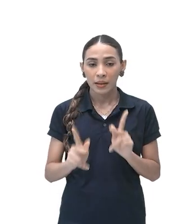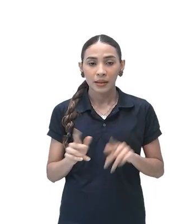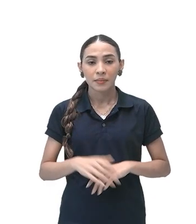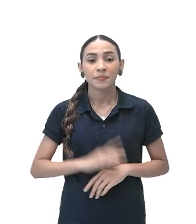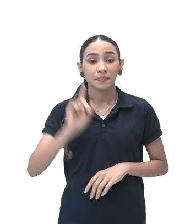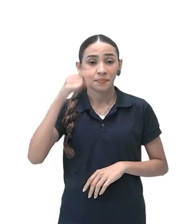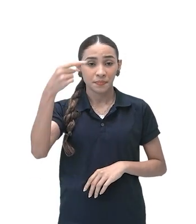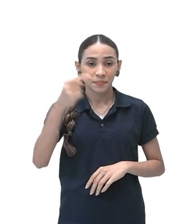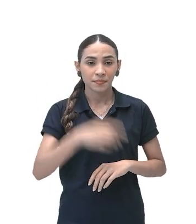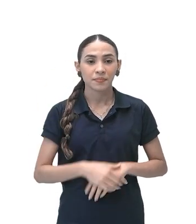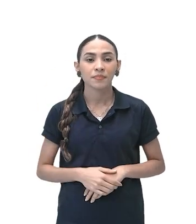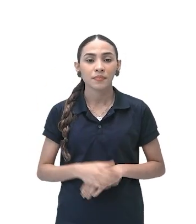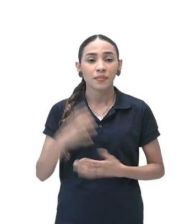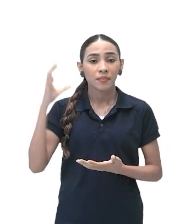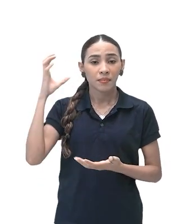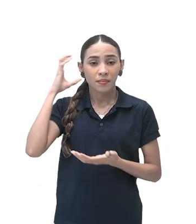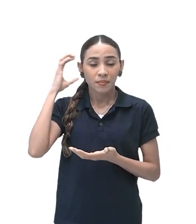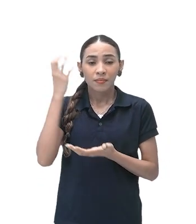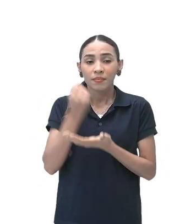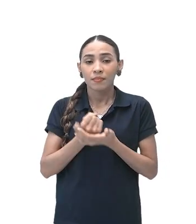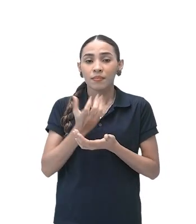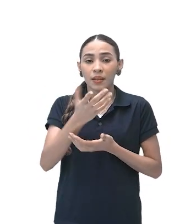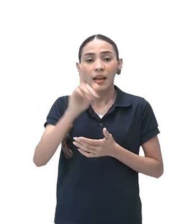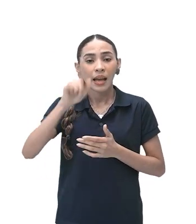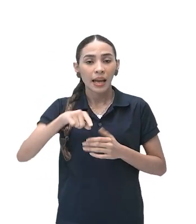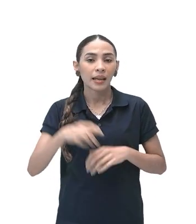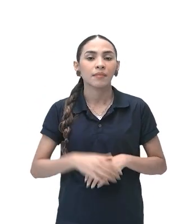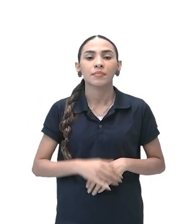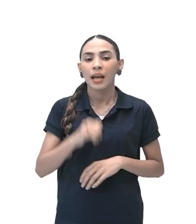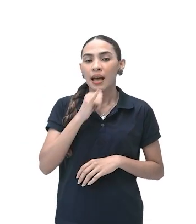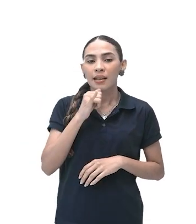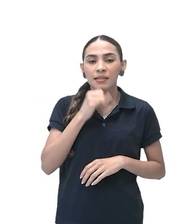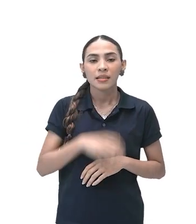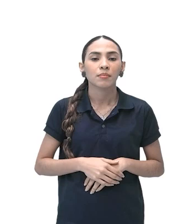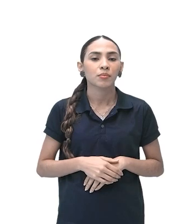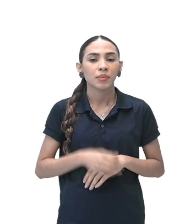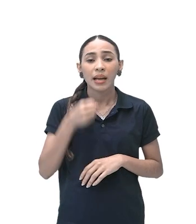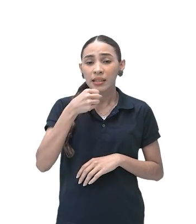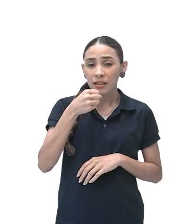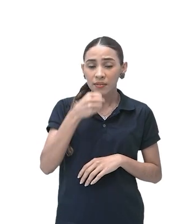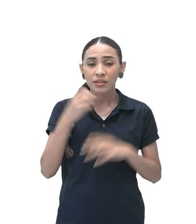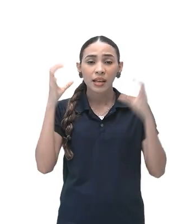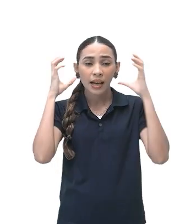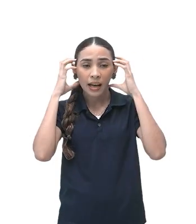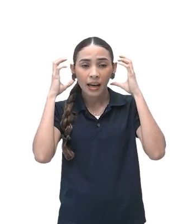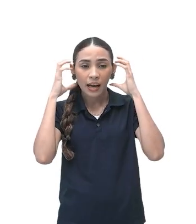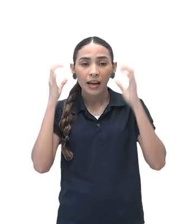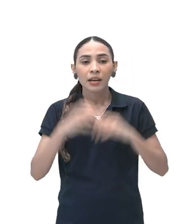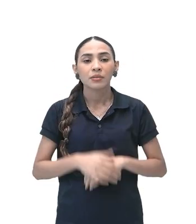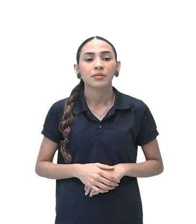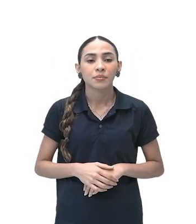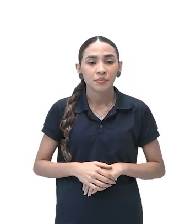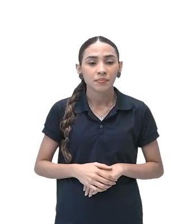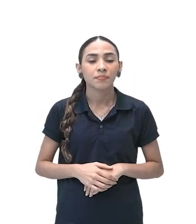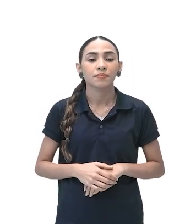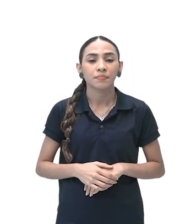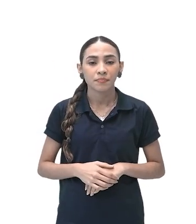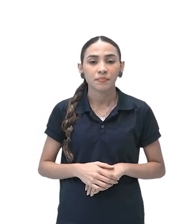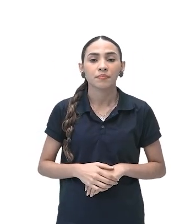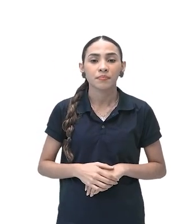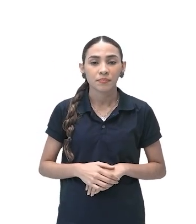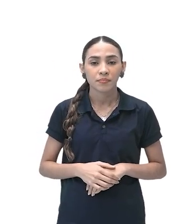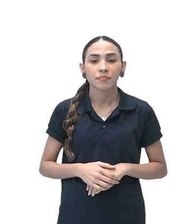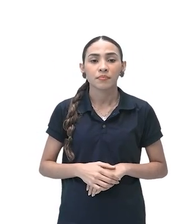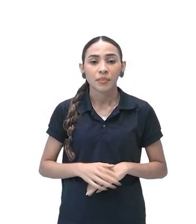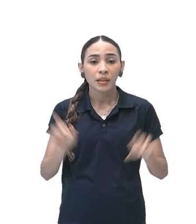Seguindo adiante, os podcasts são programas, então, de rádio, né? Então, são programas de áudio,